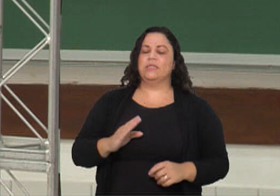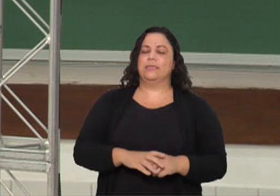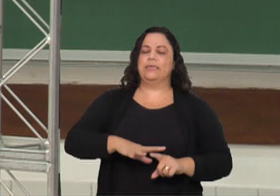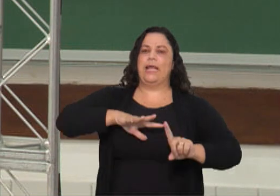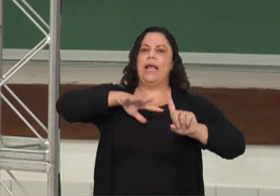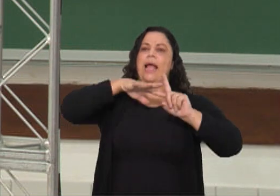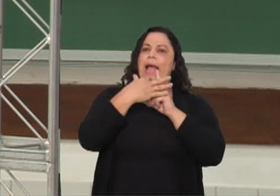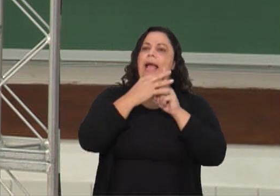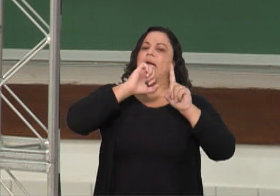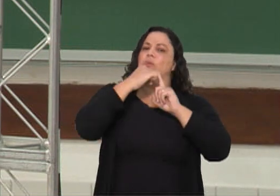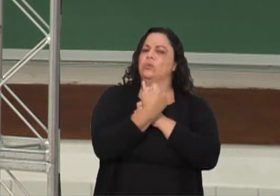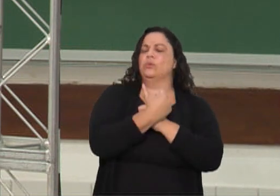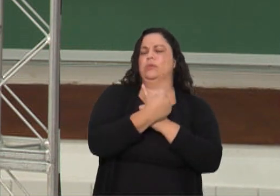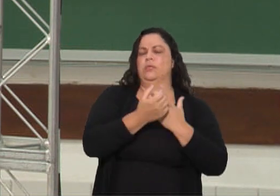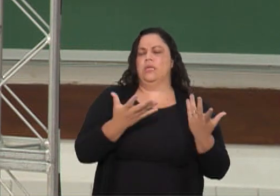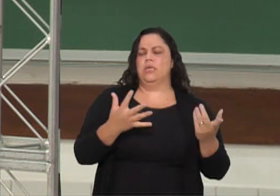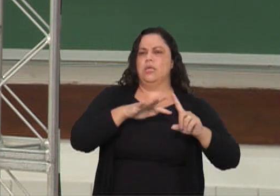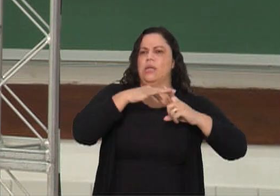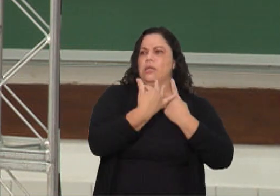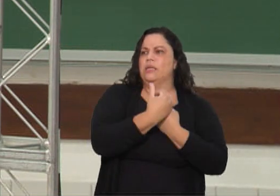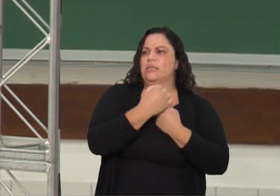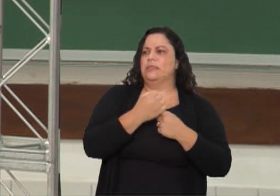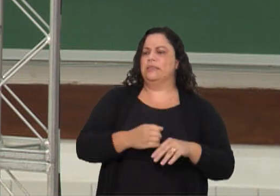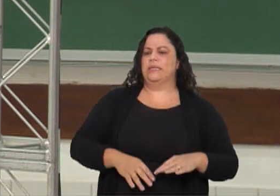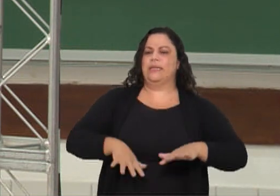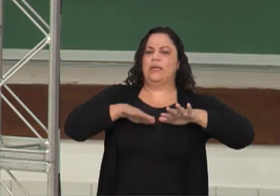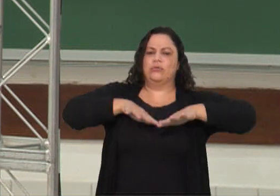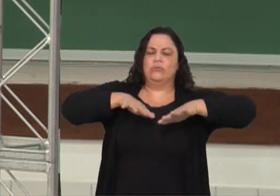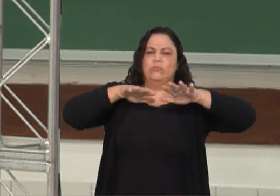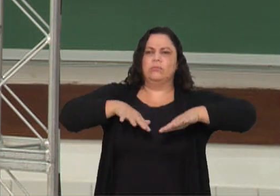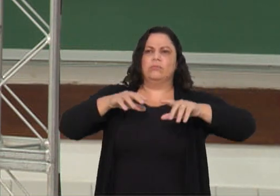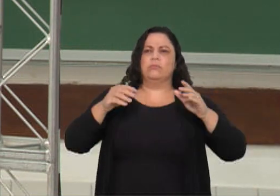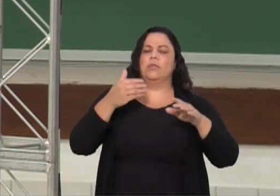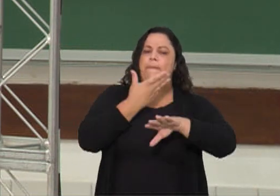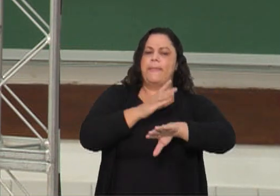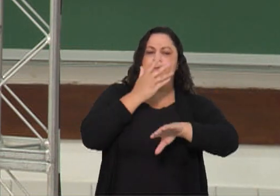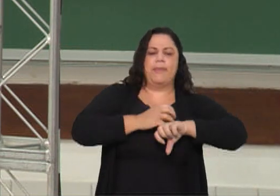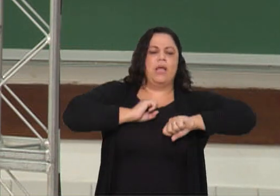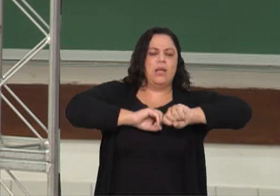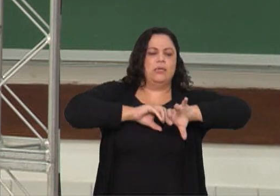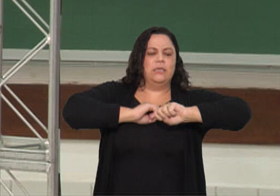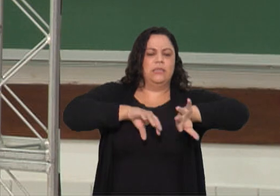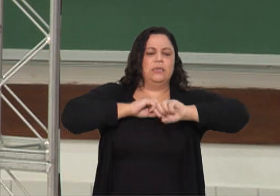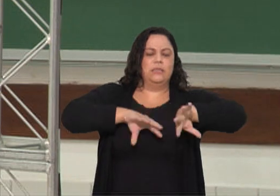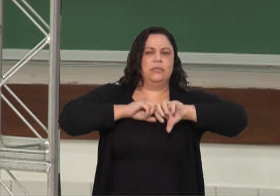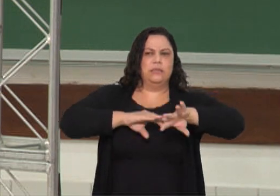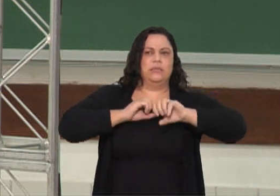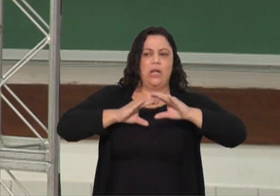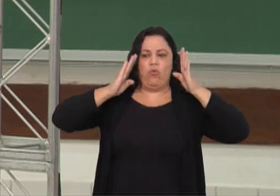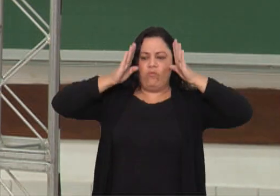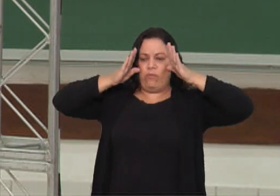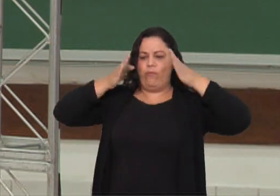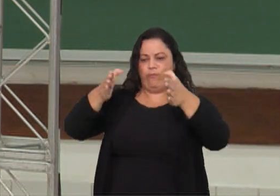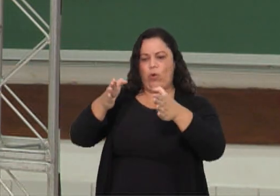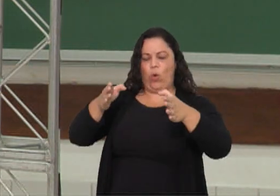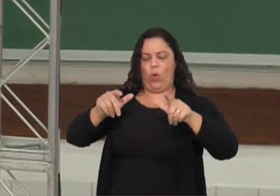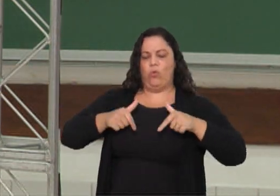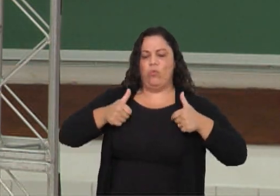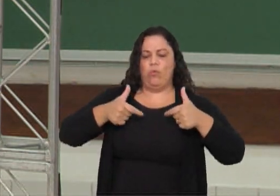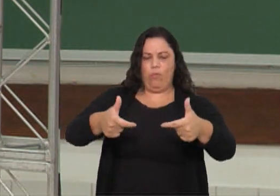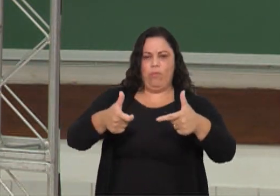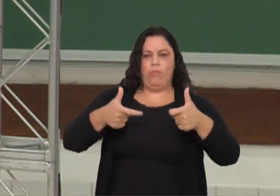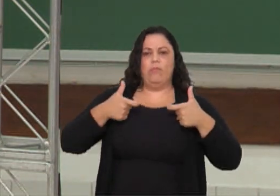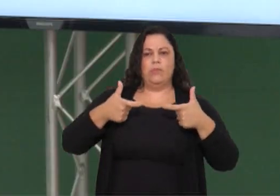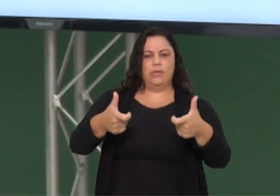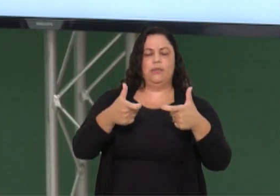tinham treinamentos militares e a profissão deles, inclusive, era focada apenas para a guerra. Vamos lá. Começa por